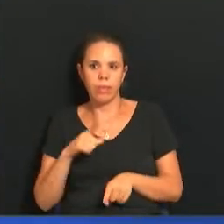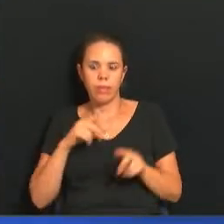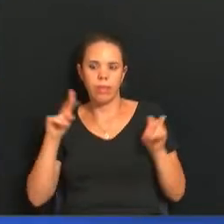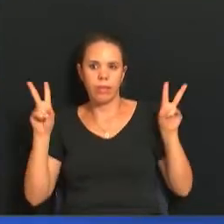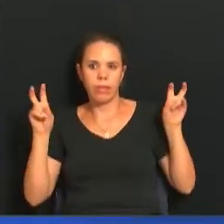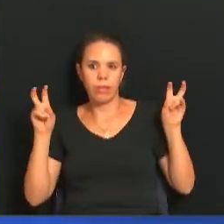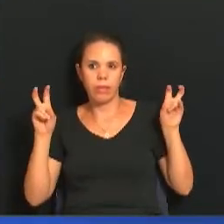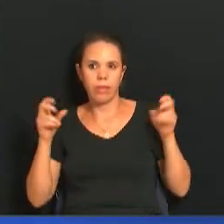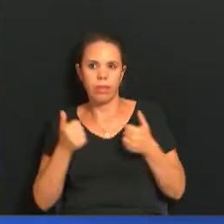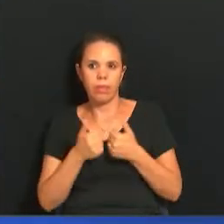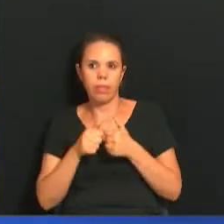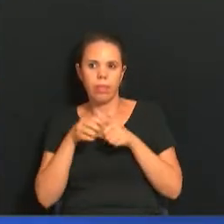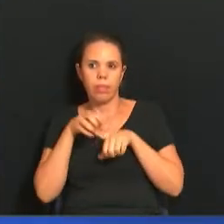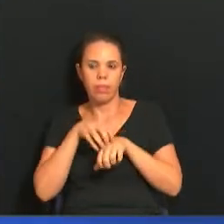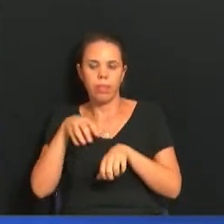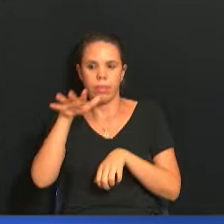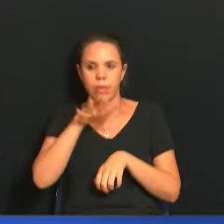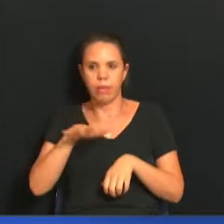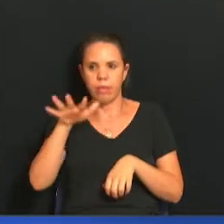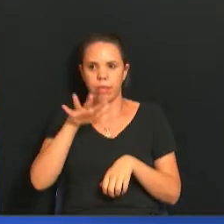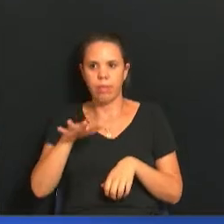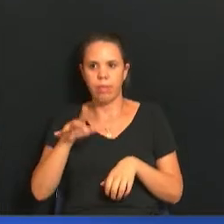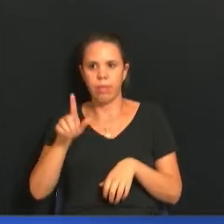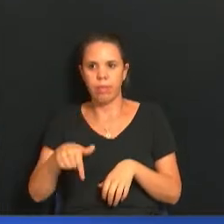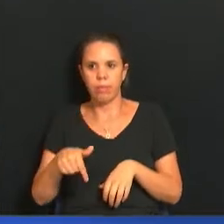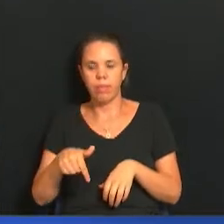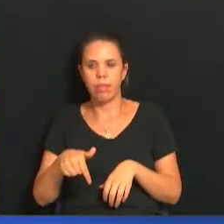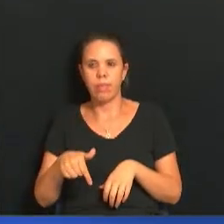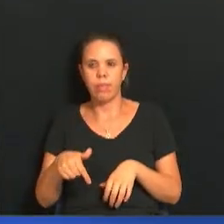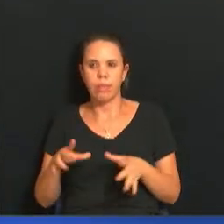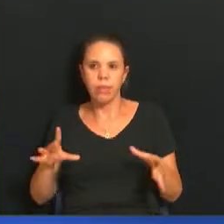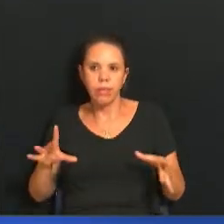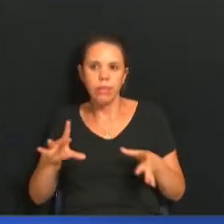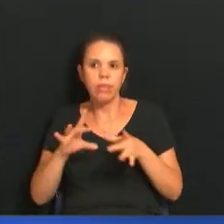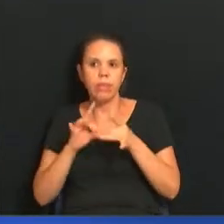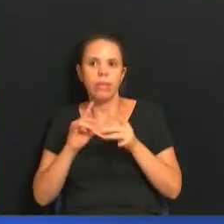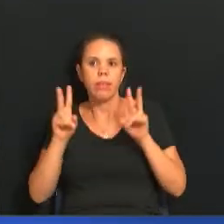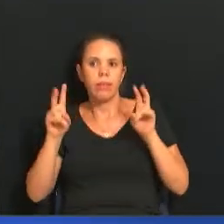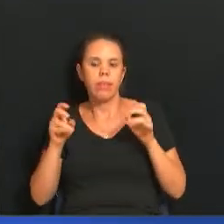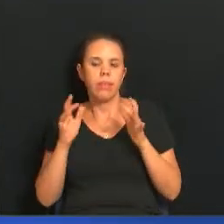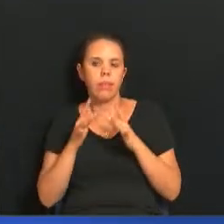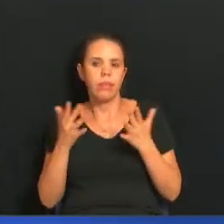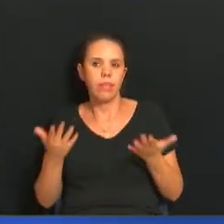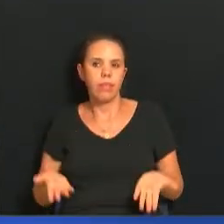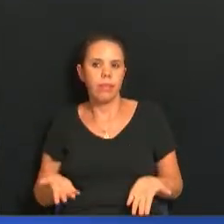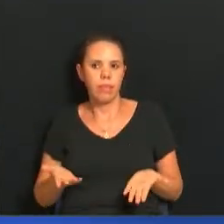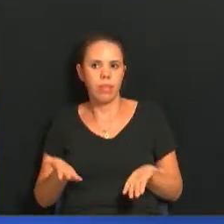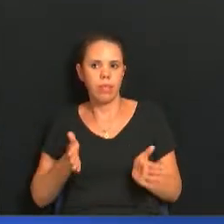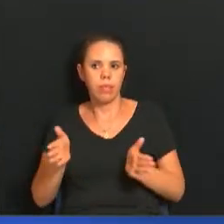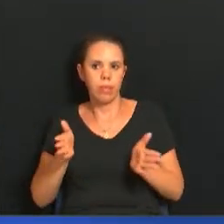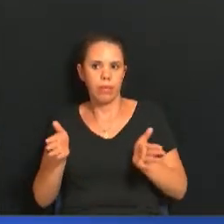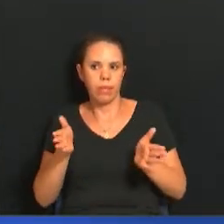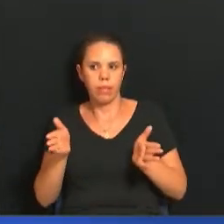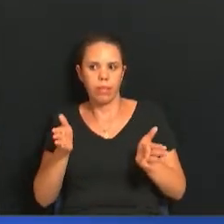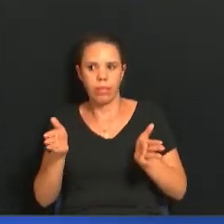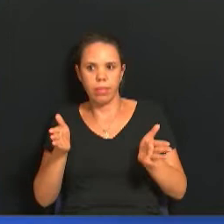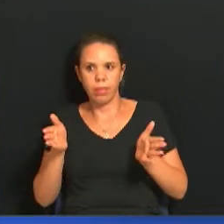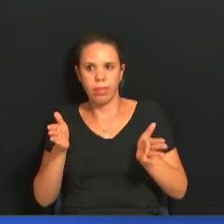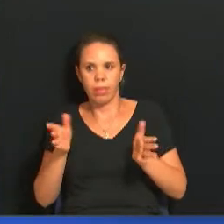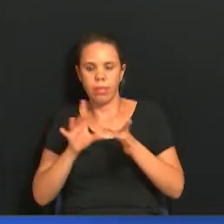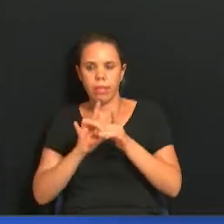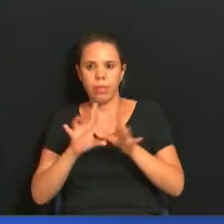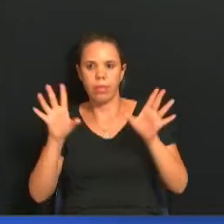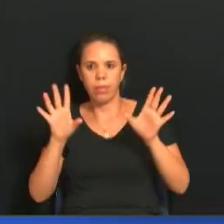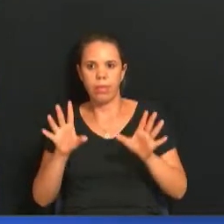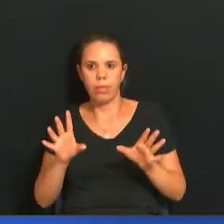do transporte público. E o transporte público está muito ligado também nessa questão de acessibilidade, de liberdade